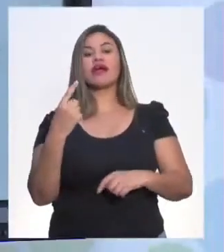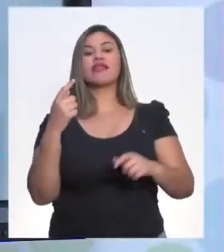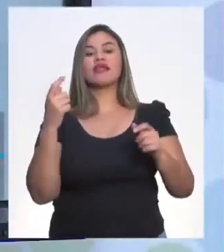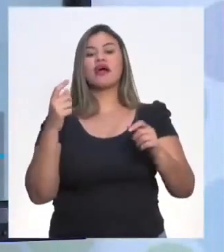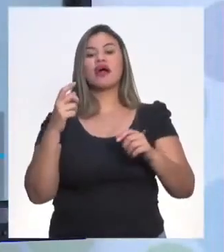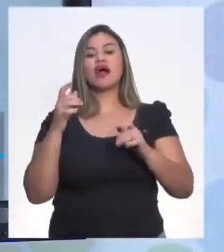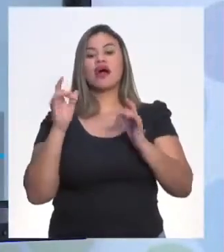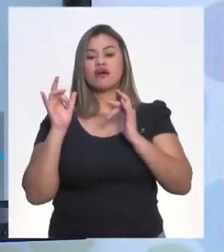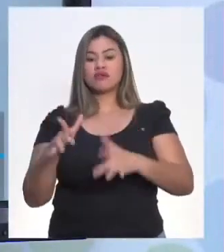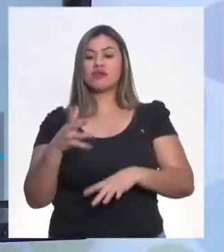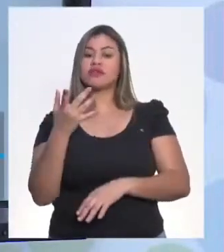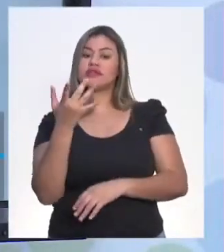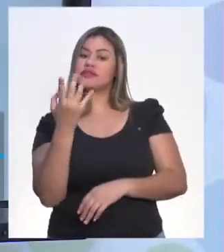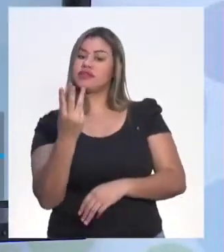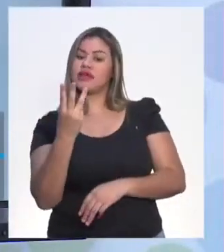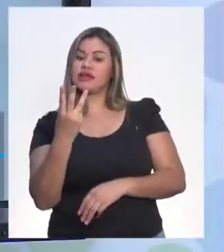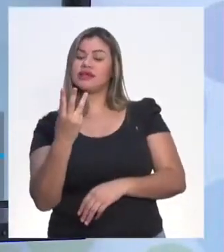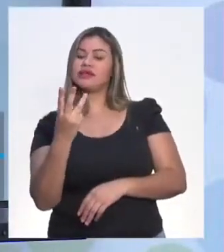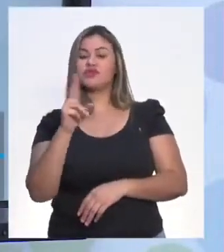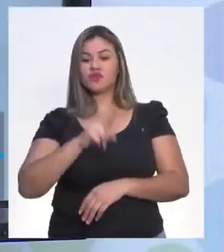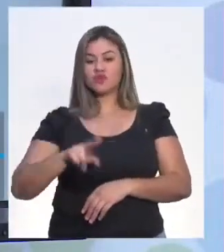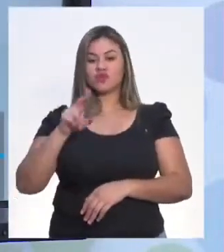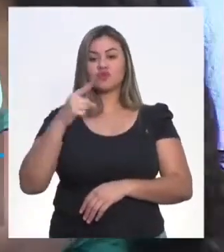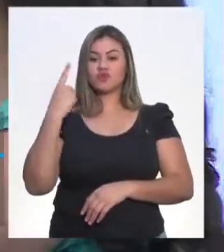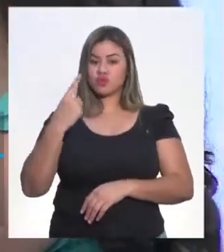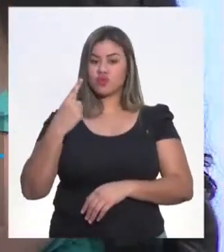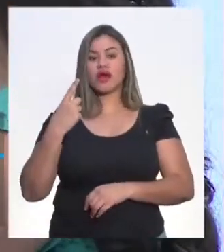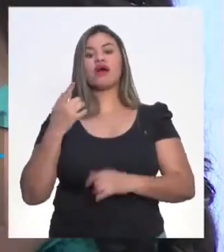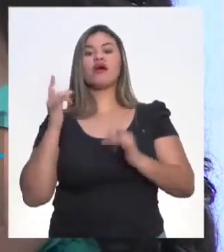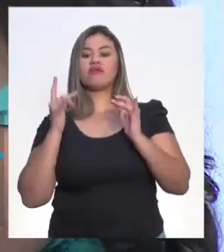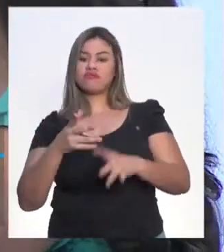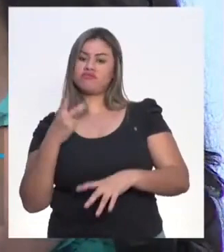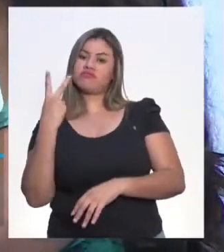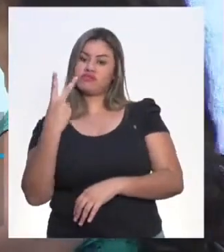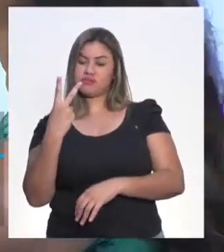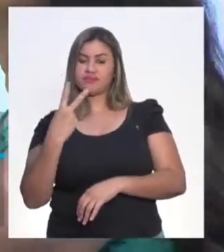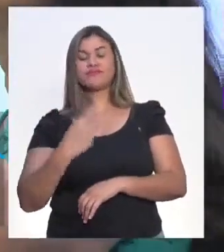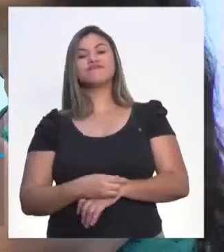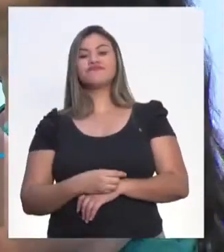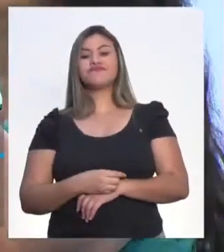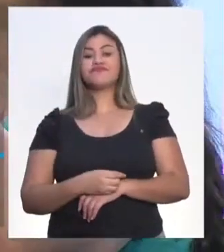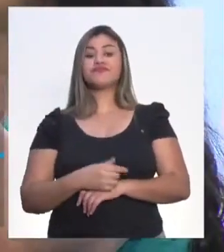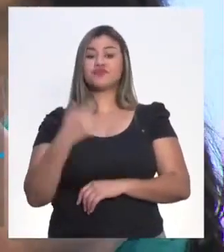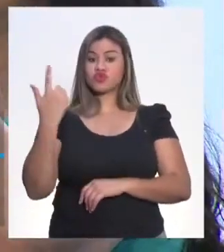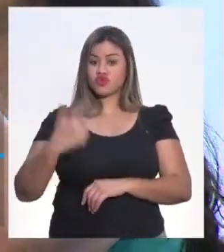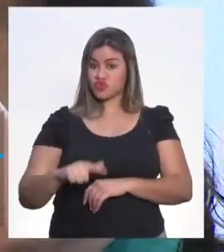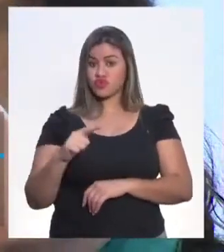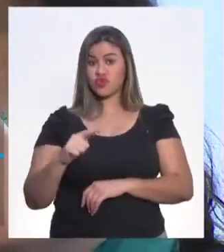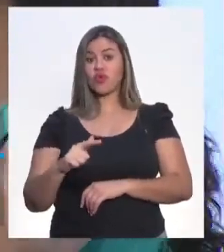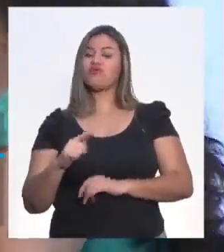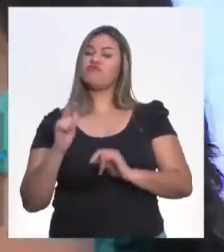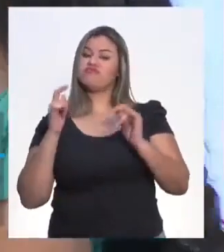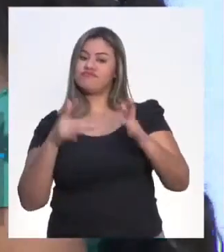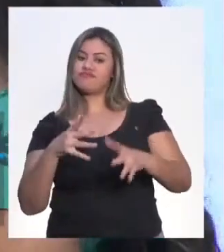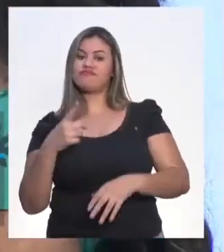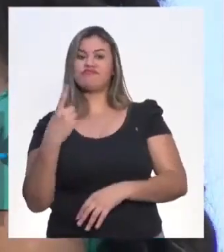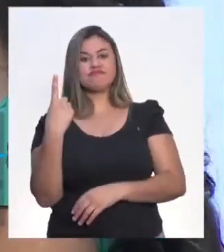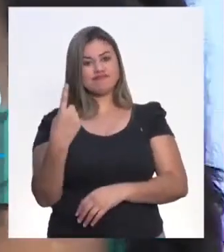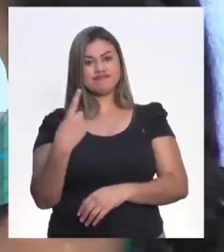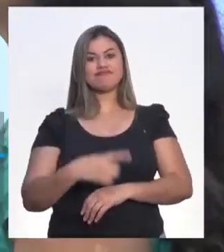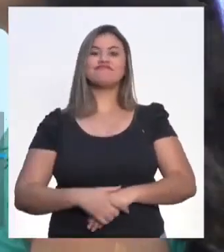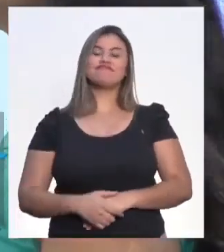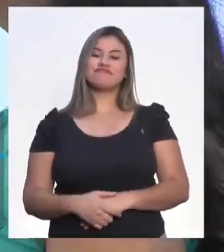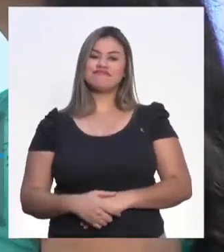sobram 3. Escolhi mais uma, vão sobrar 2. Escolhi mais uma, só